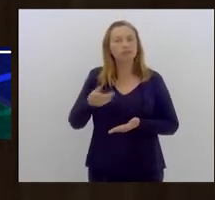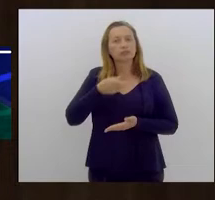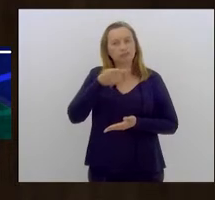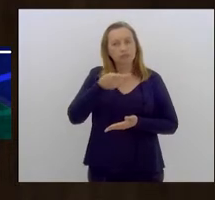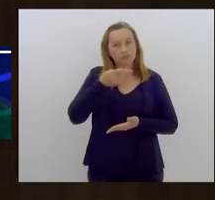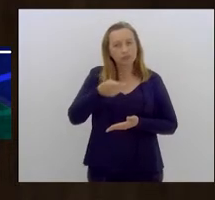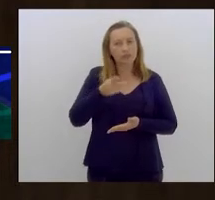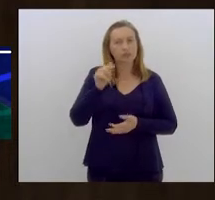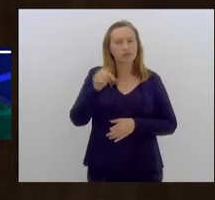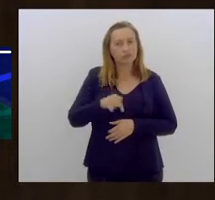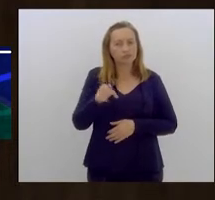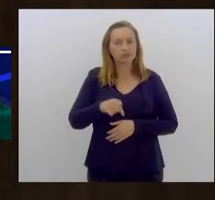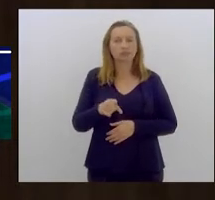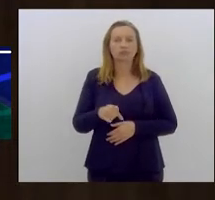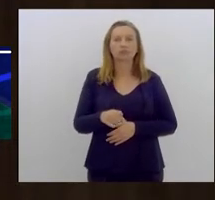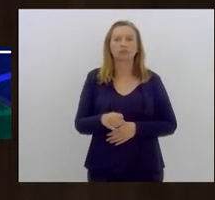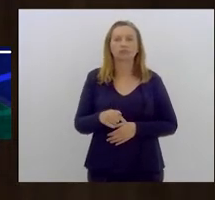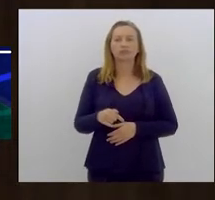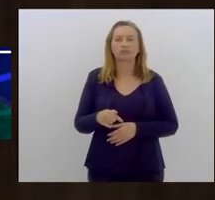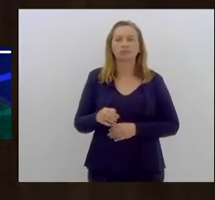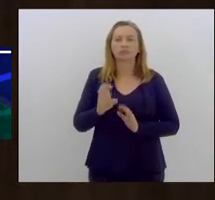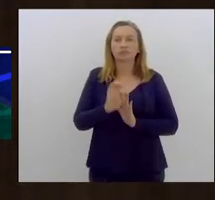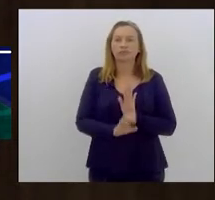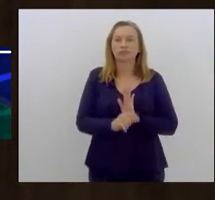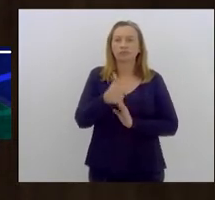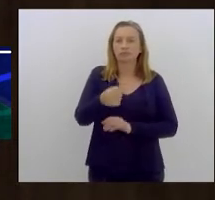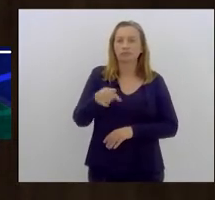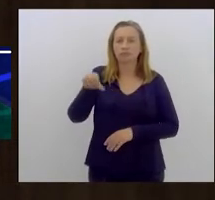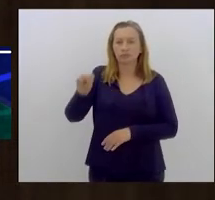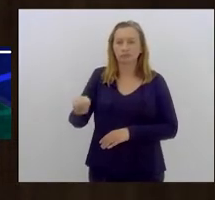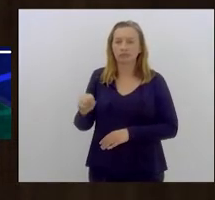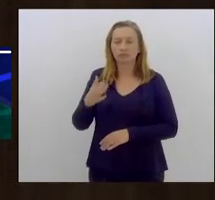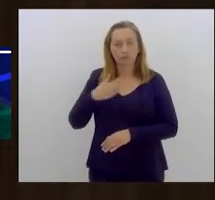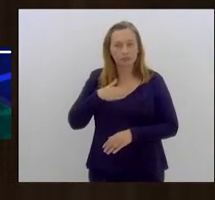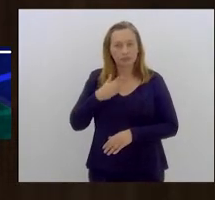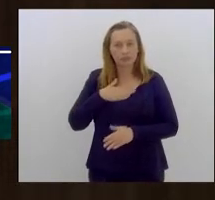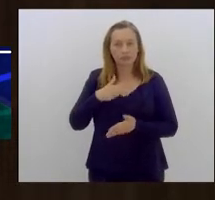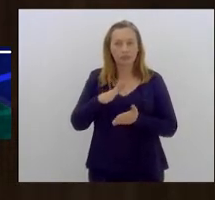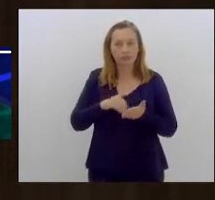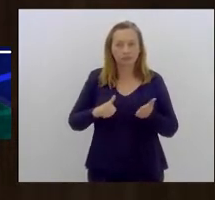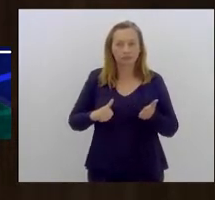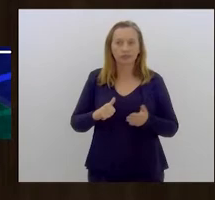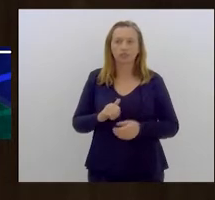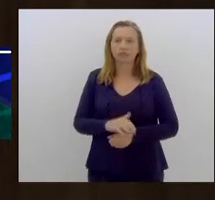fiz por escrito agora. As emendas 7 e 8 de minha autoria foram formalmente retiradas.